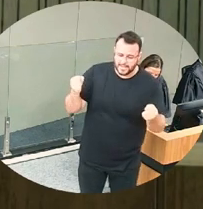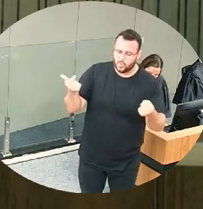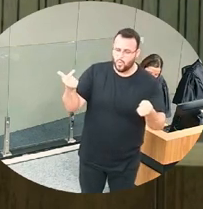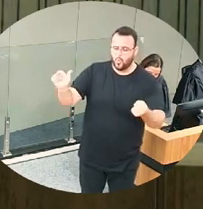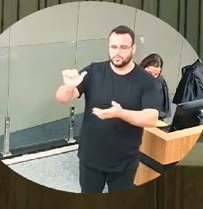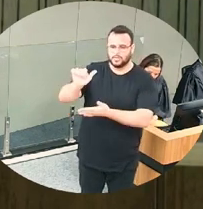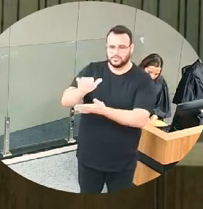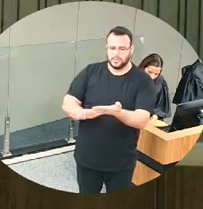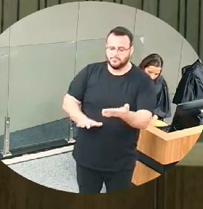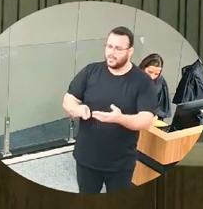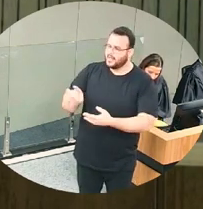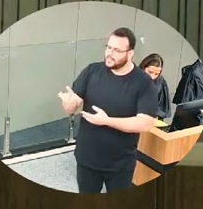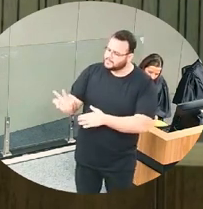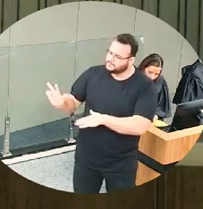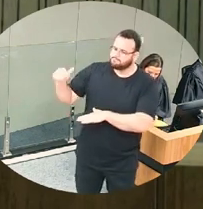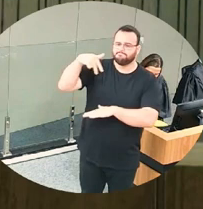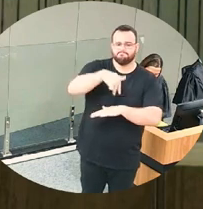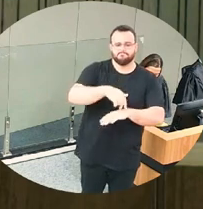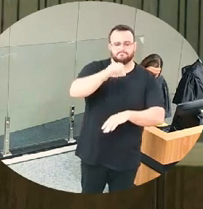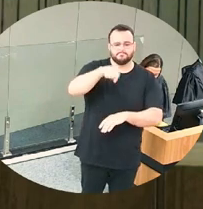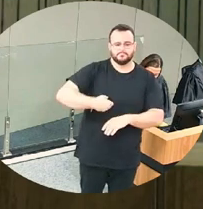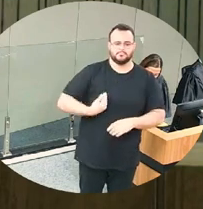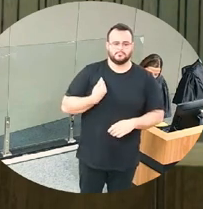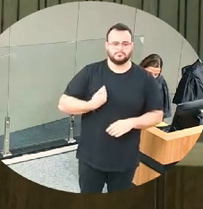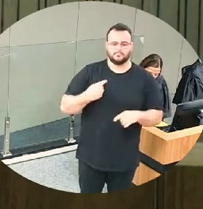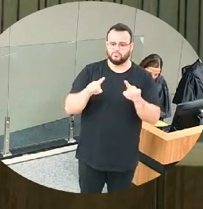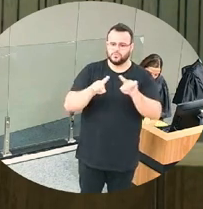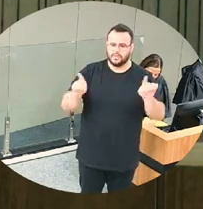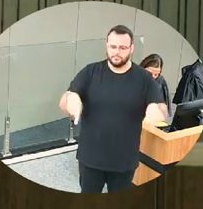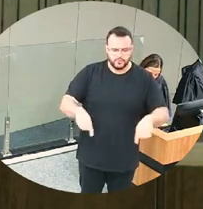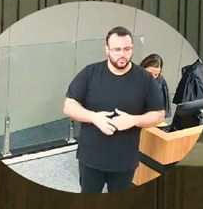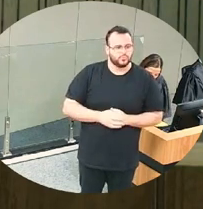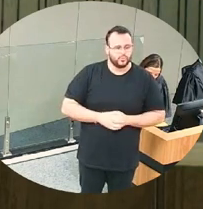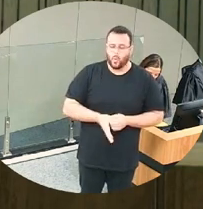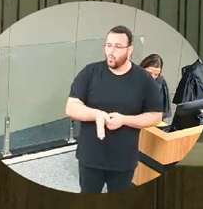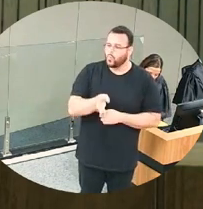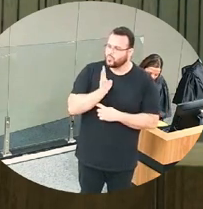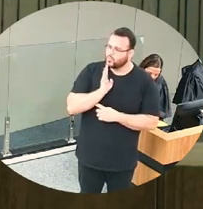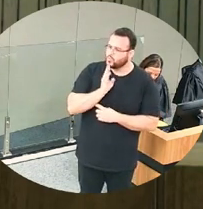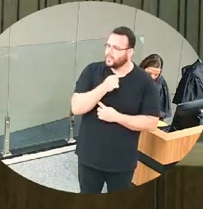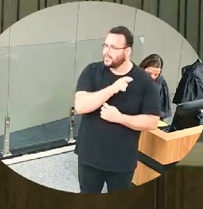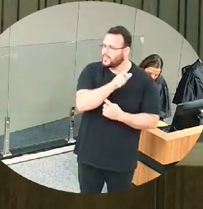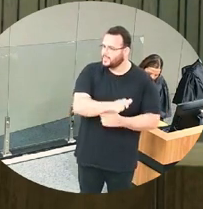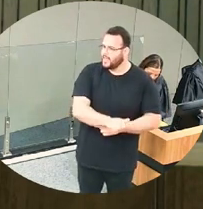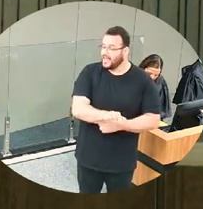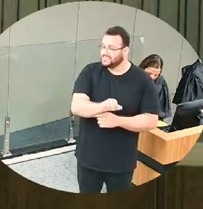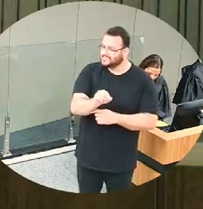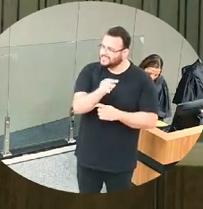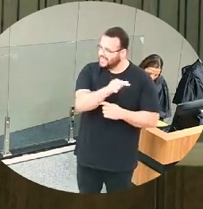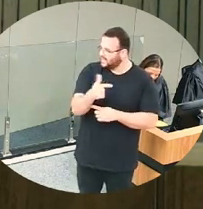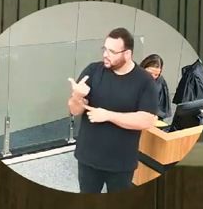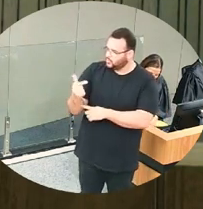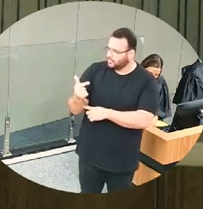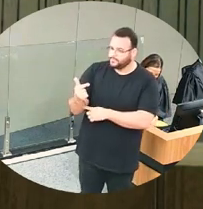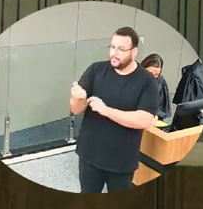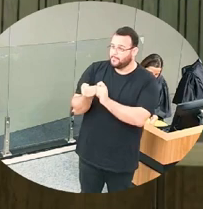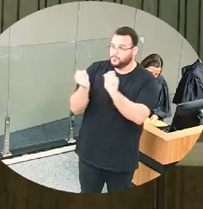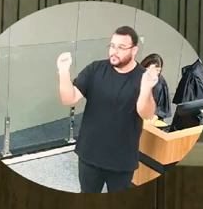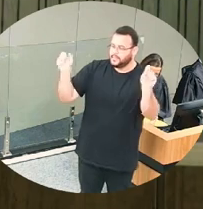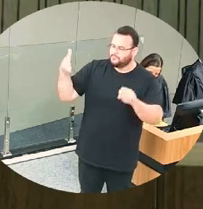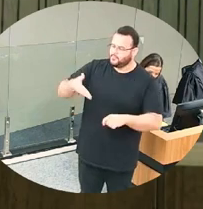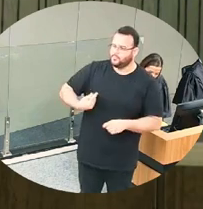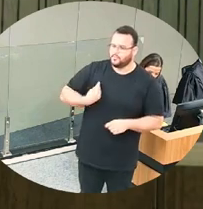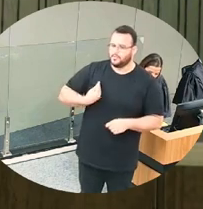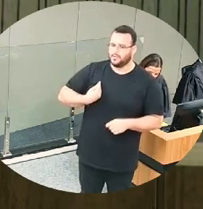outra atividade eu fazia questão de estar presente na posse de Servidor conhecê-lo se não estivesse e não fosse possível estar